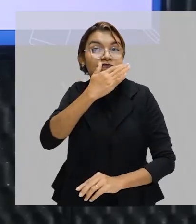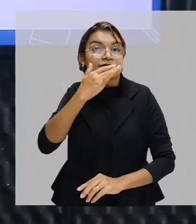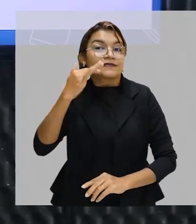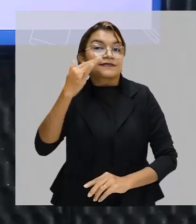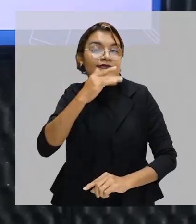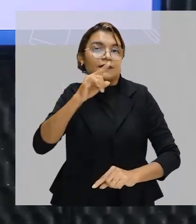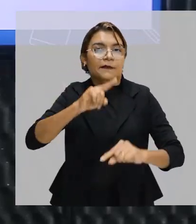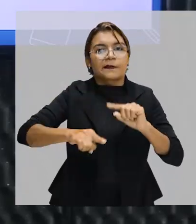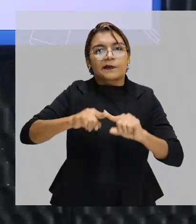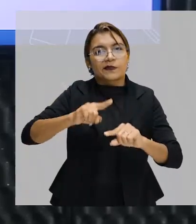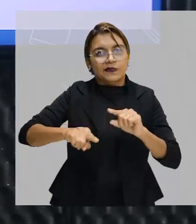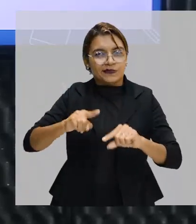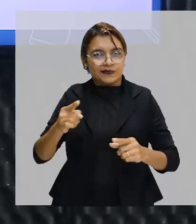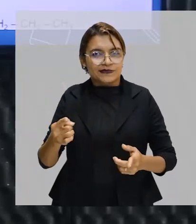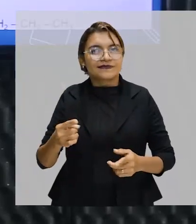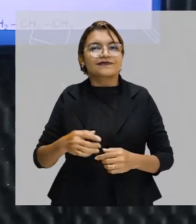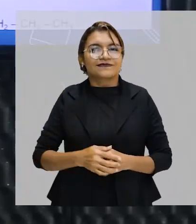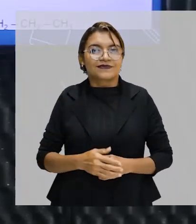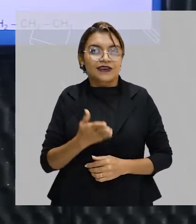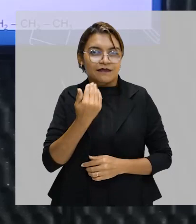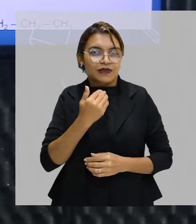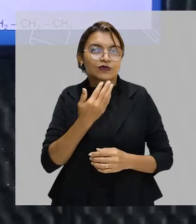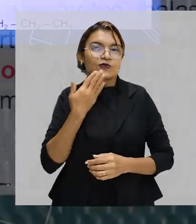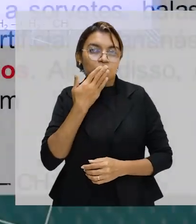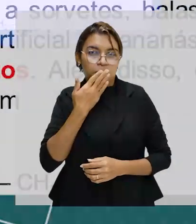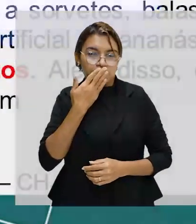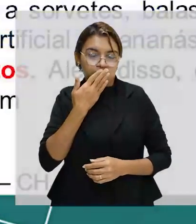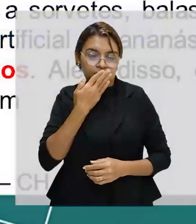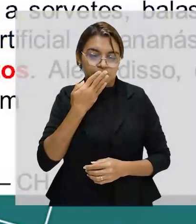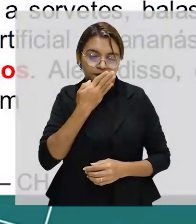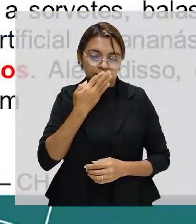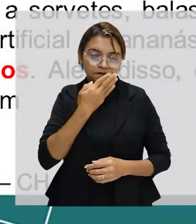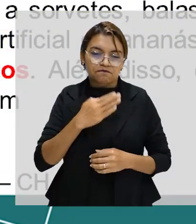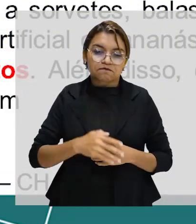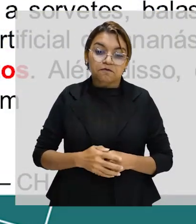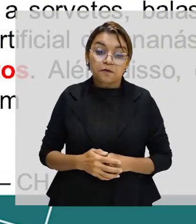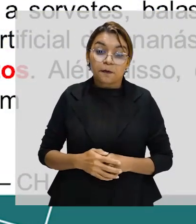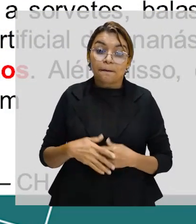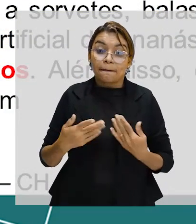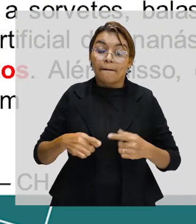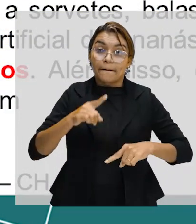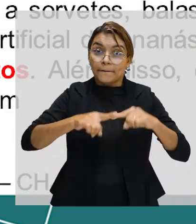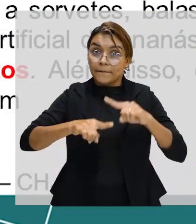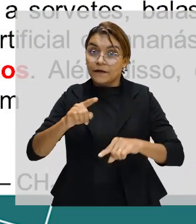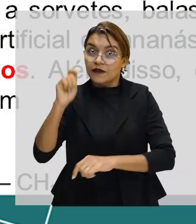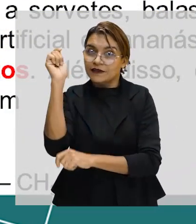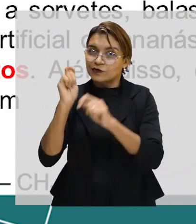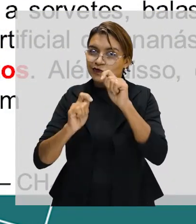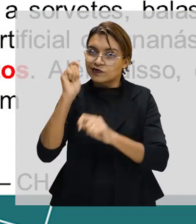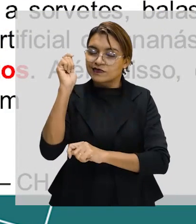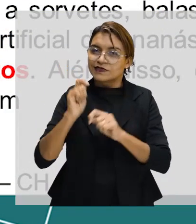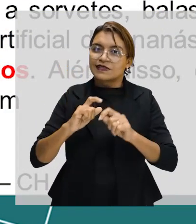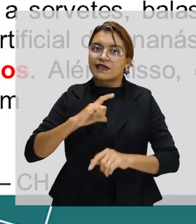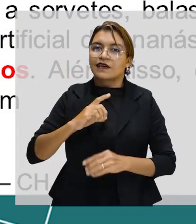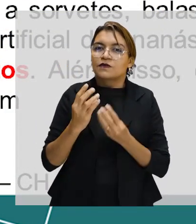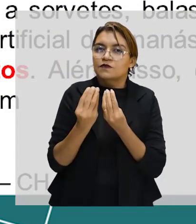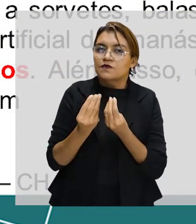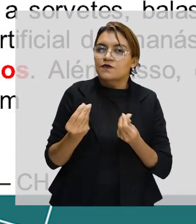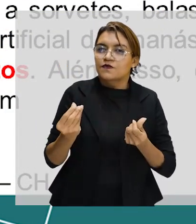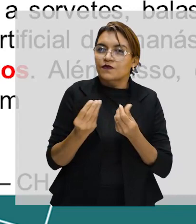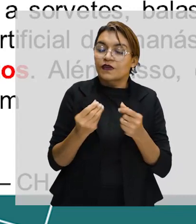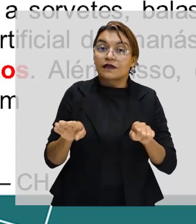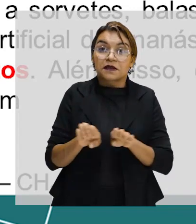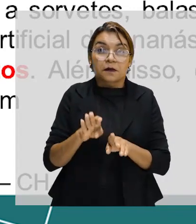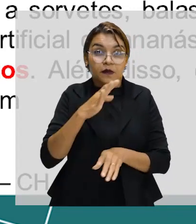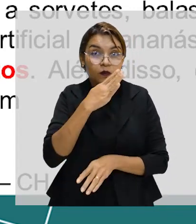naquele produto, naquele alimento. Nos produtos industrializados, o sabor e